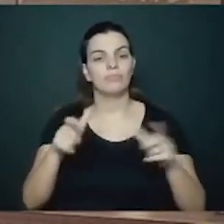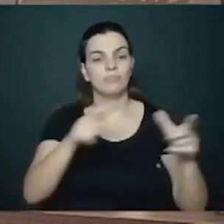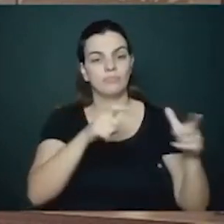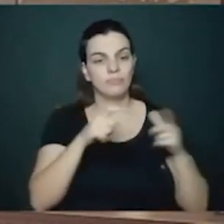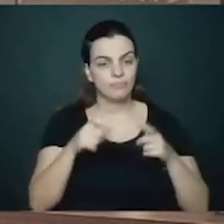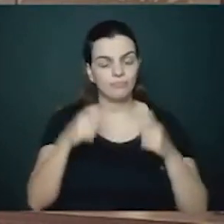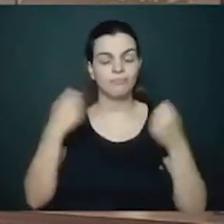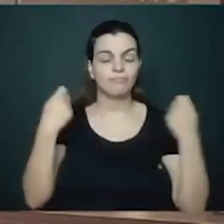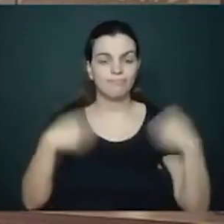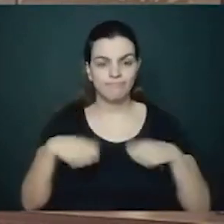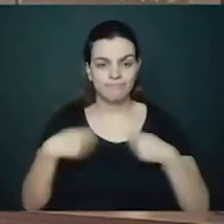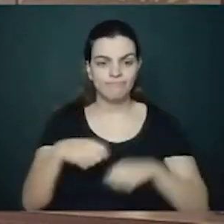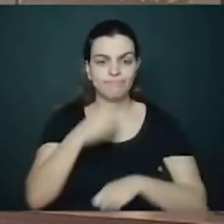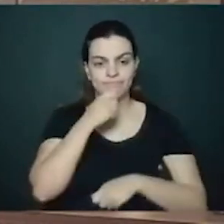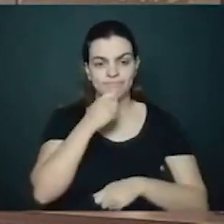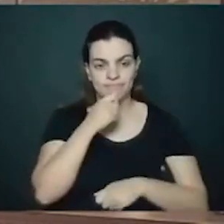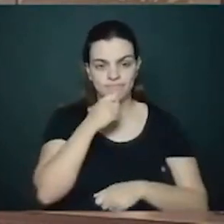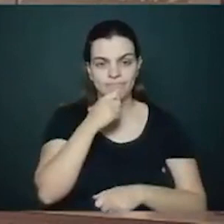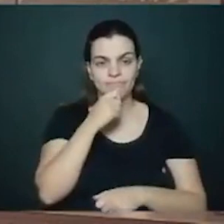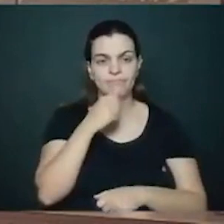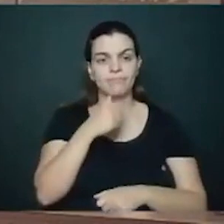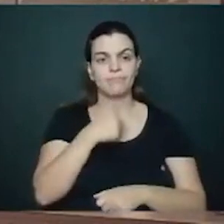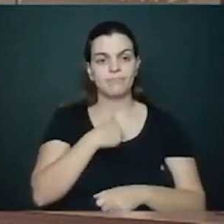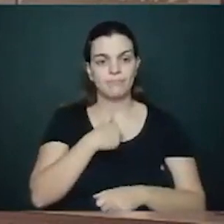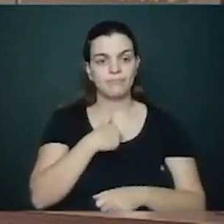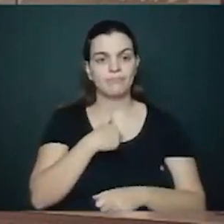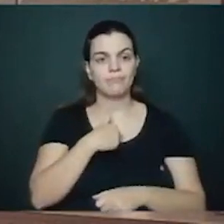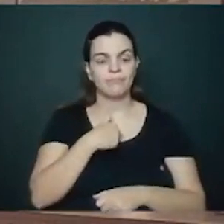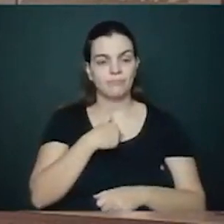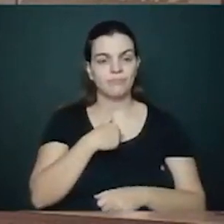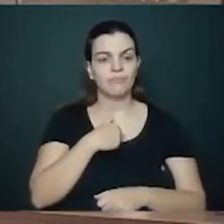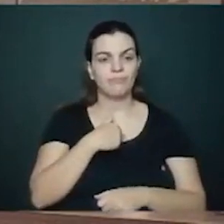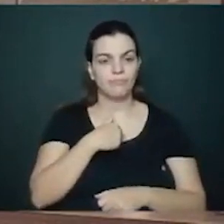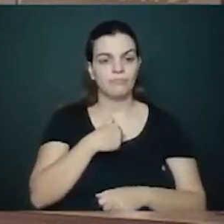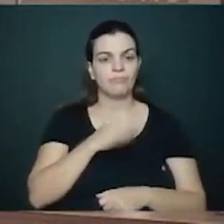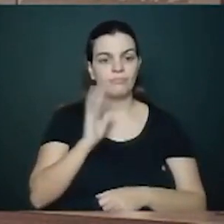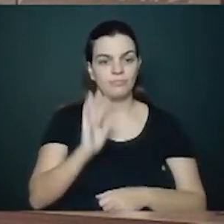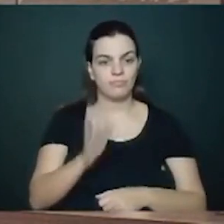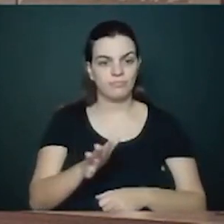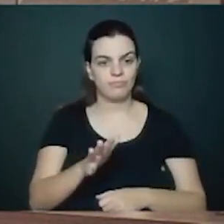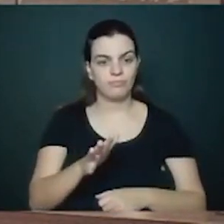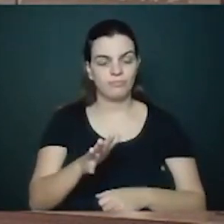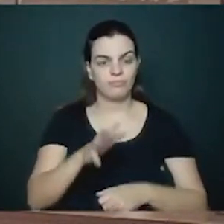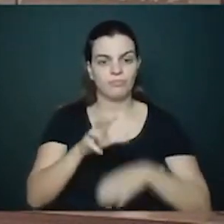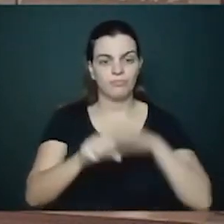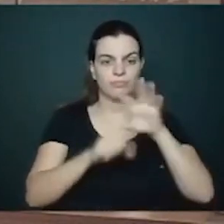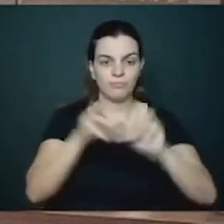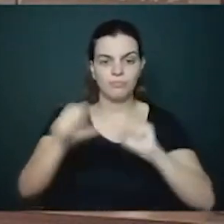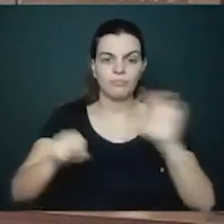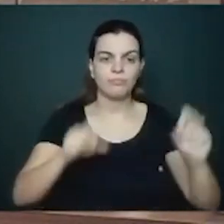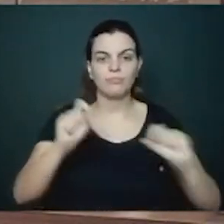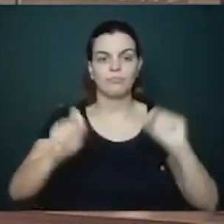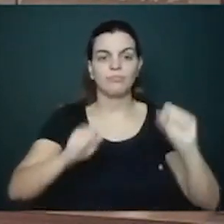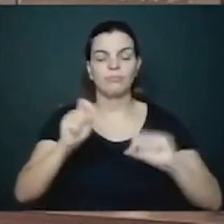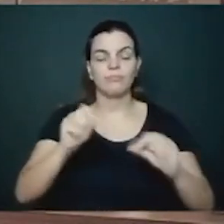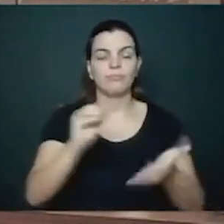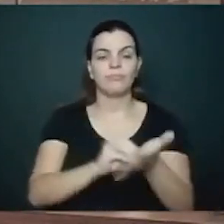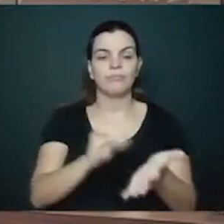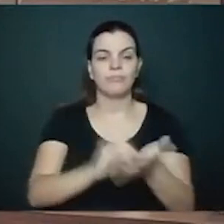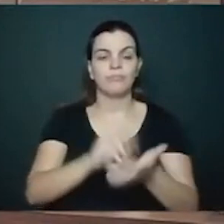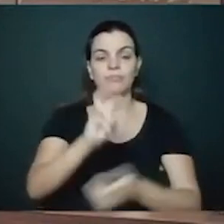eu mapeei aproximadamente no Uberaba e no Cajuru, nós temos 50 ruas ainda a serem feitas, né? Algumas